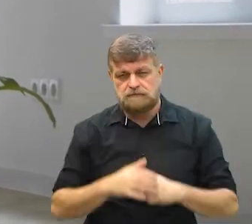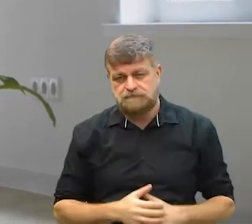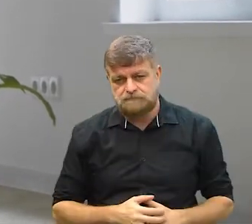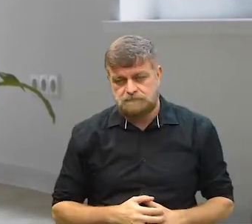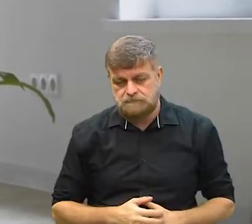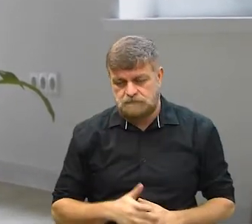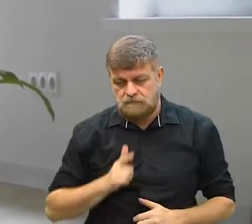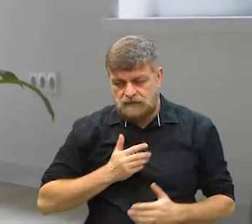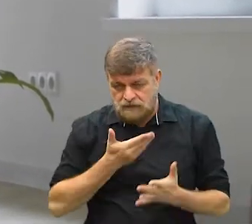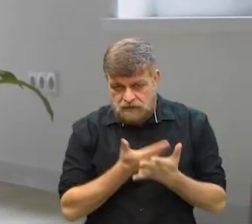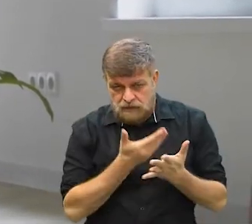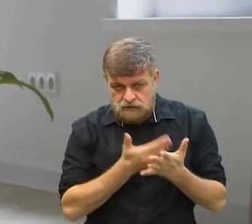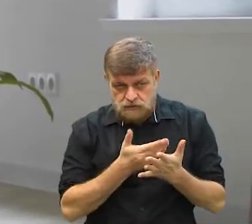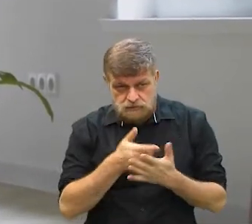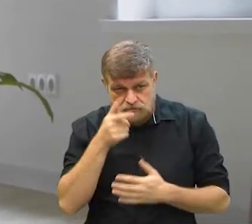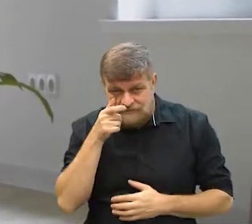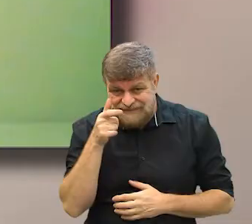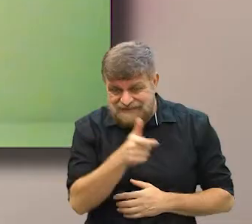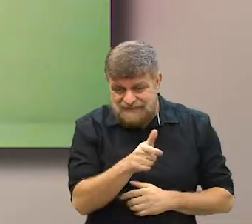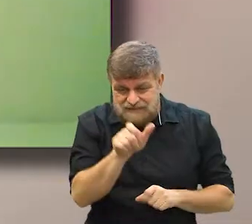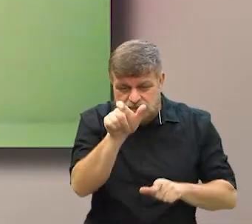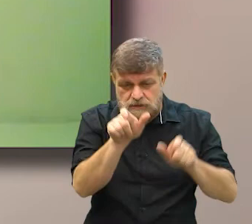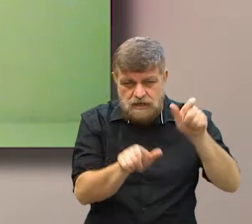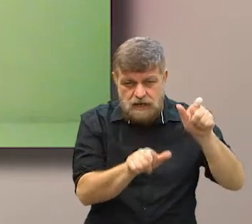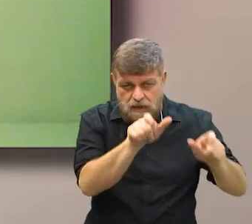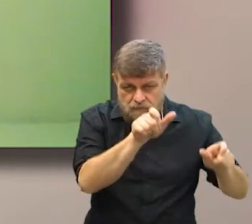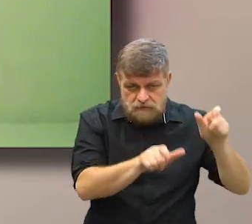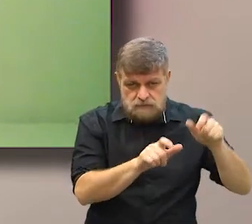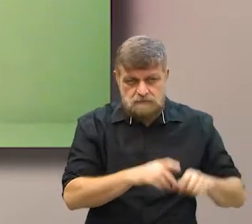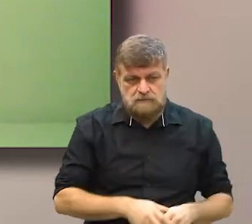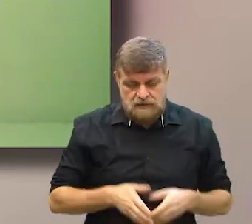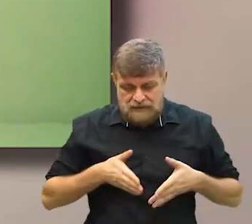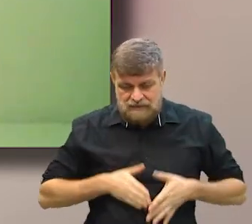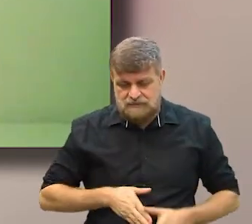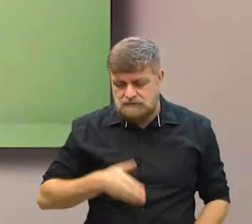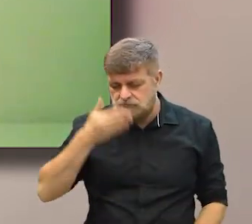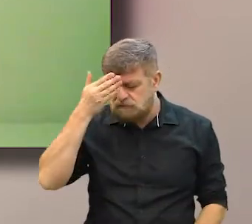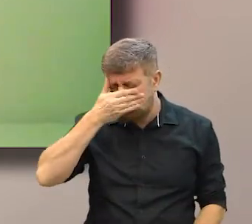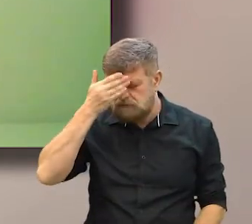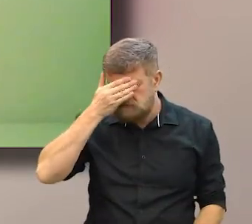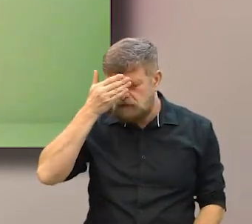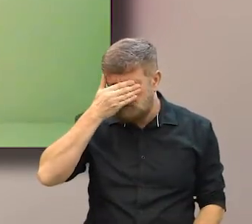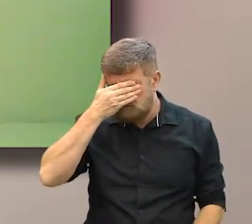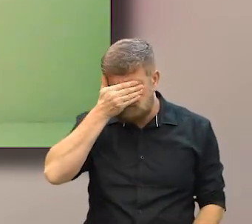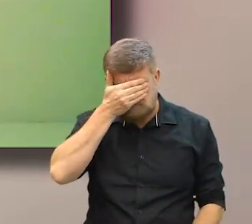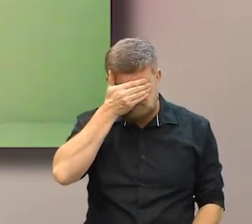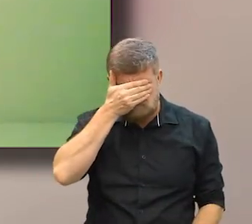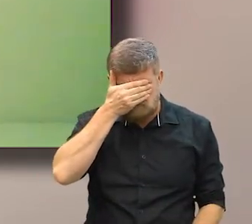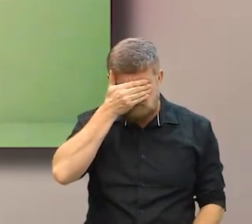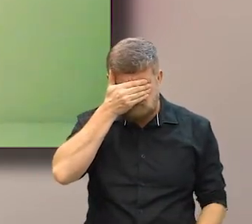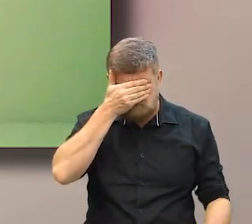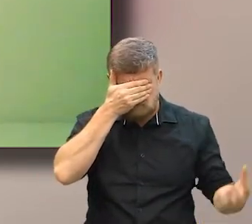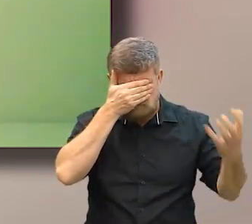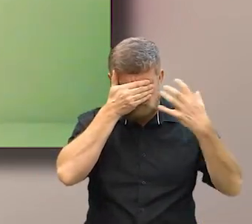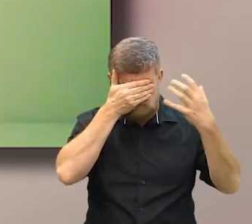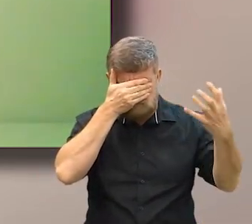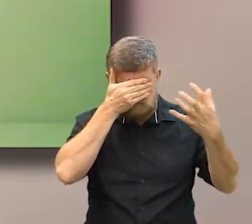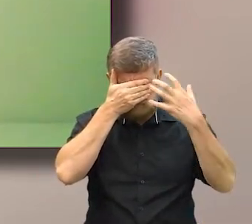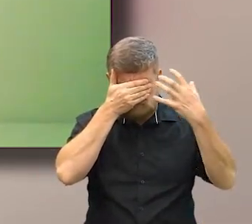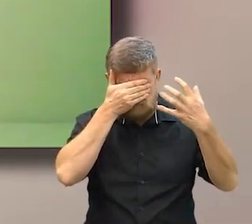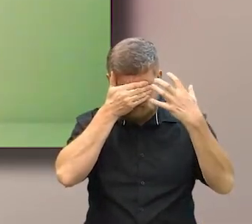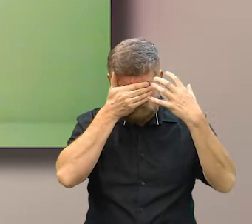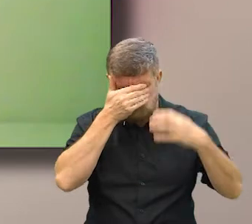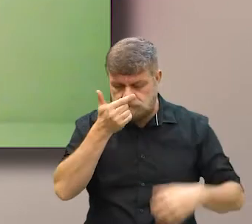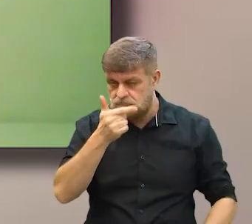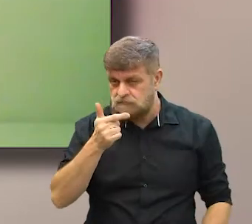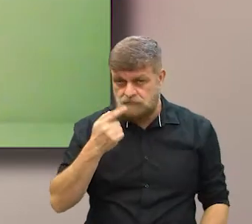acordado. Nós temos estudos muito interessantes de indivíduos que nasceram cegos e que, portanto, não têm as influências